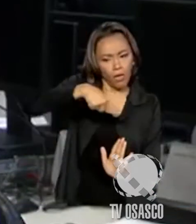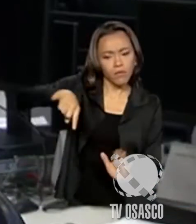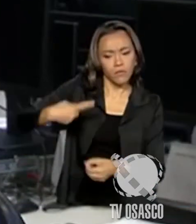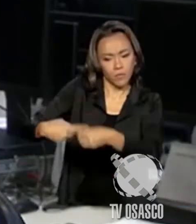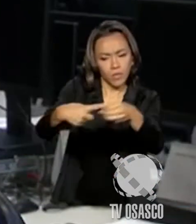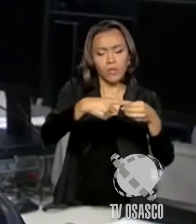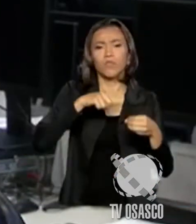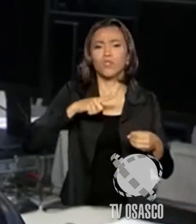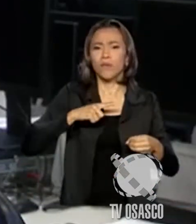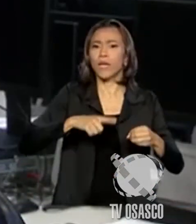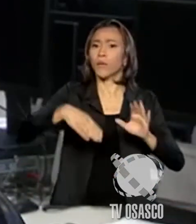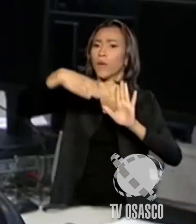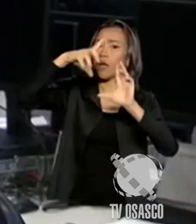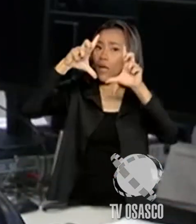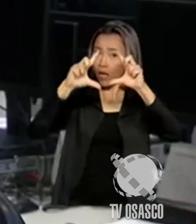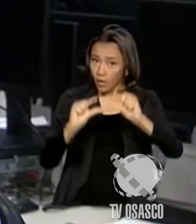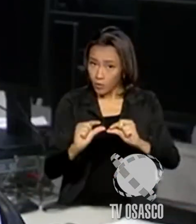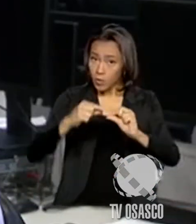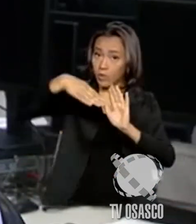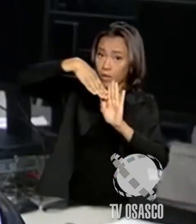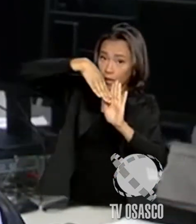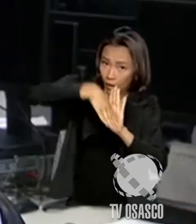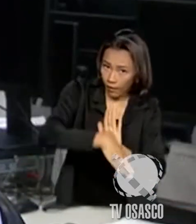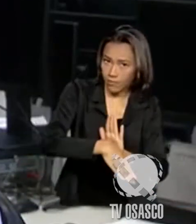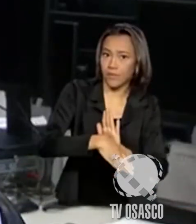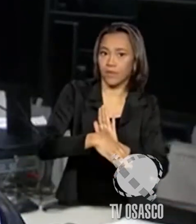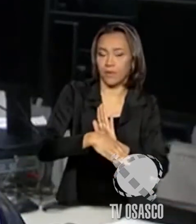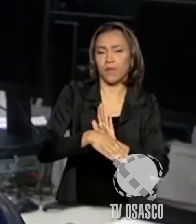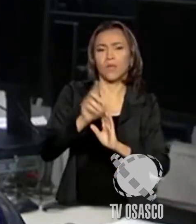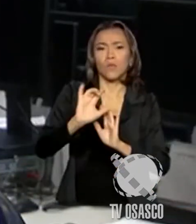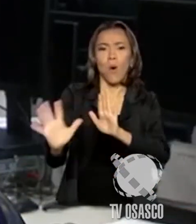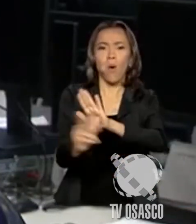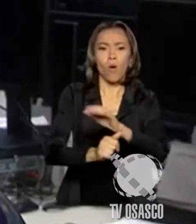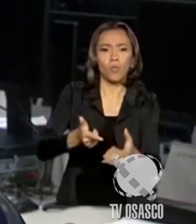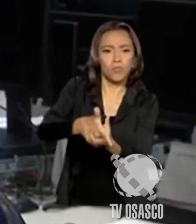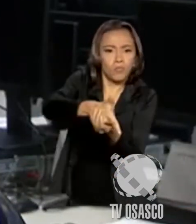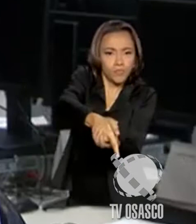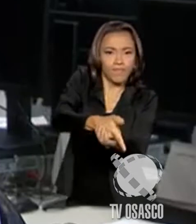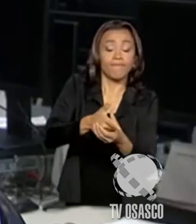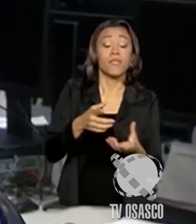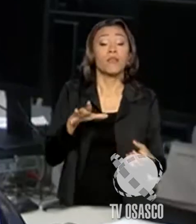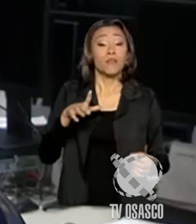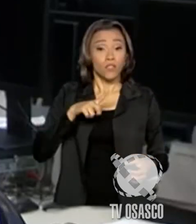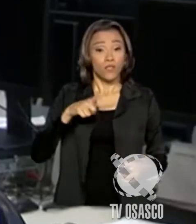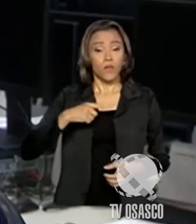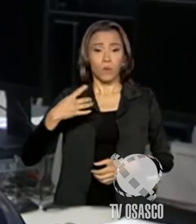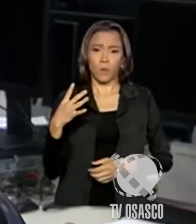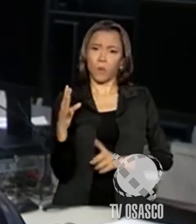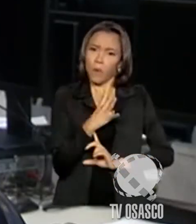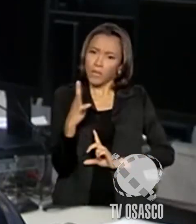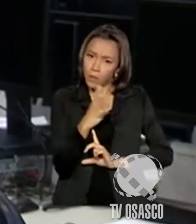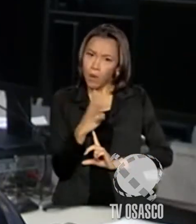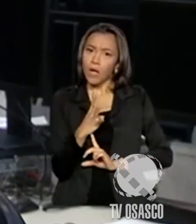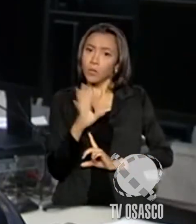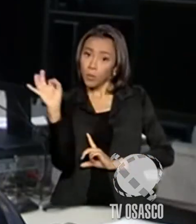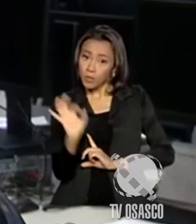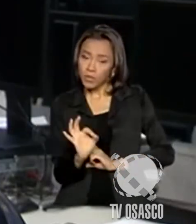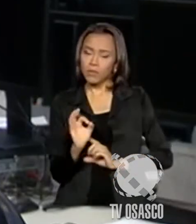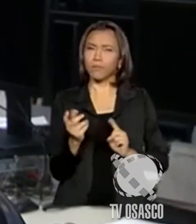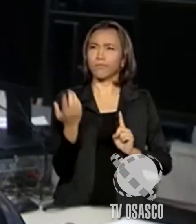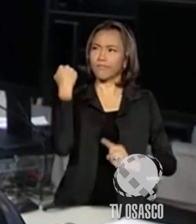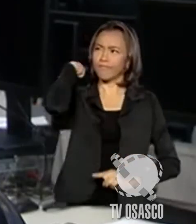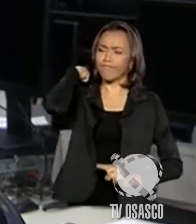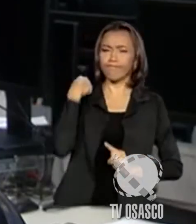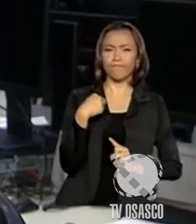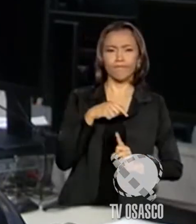Em relação aos homicídios, em conjunto, eles tiveram uma redução de 44% nas ocorrências entre agosto do ano